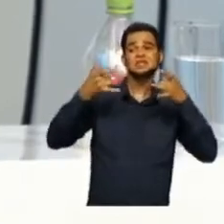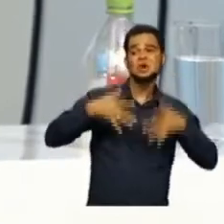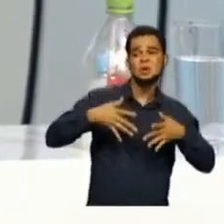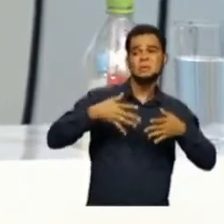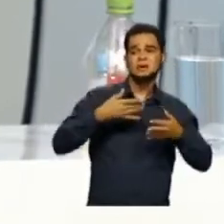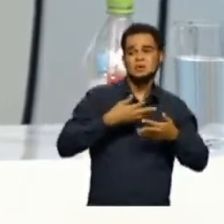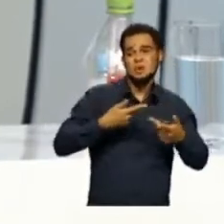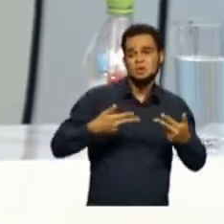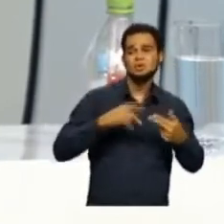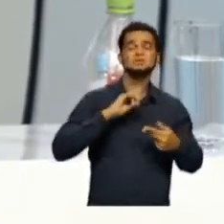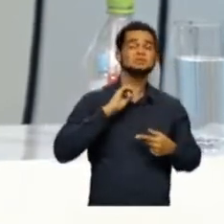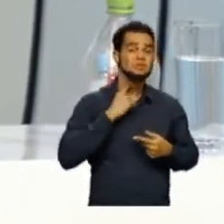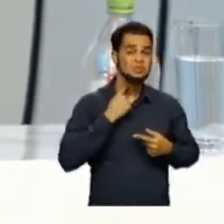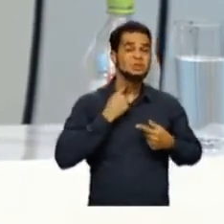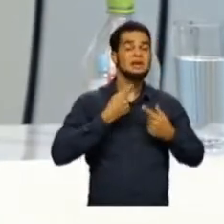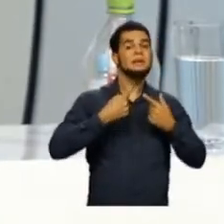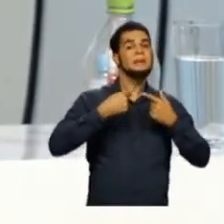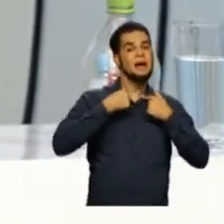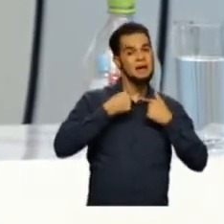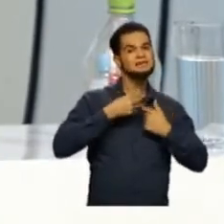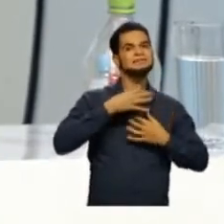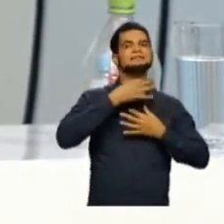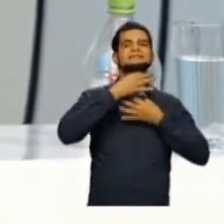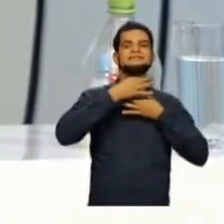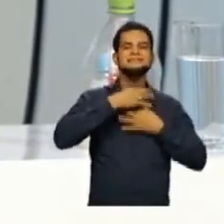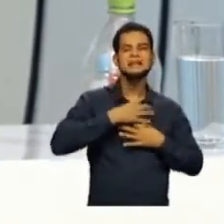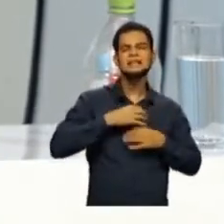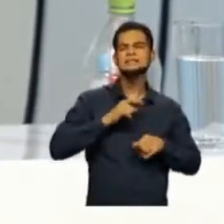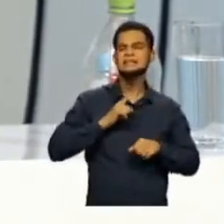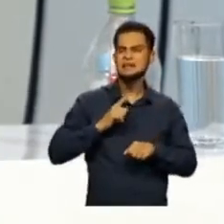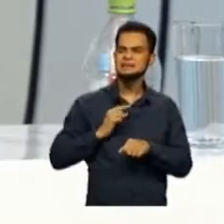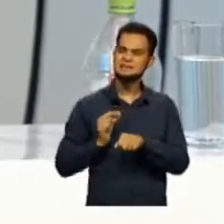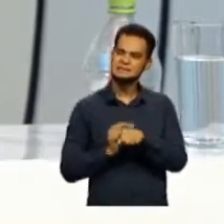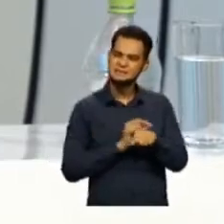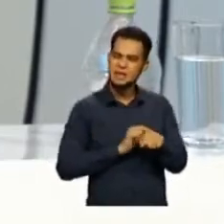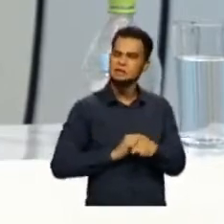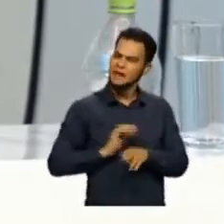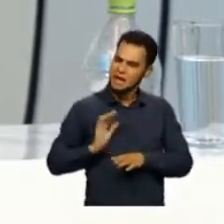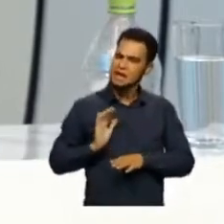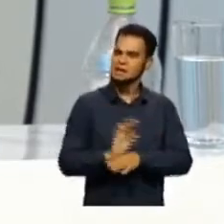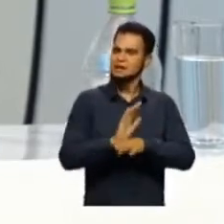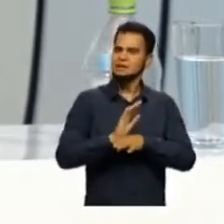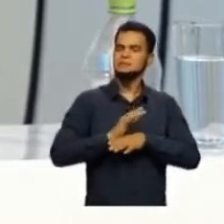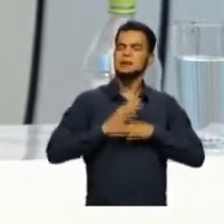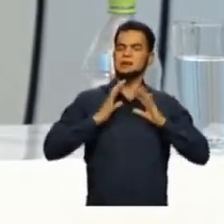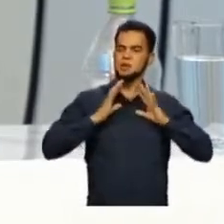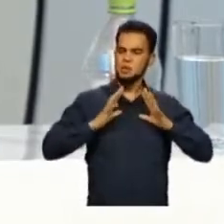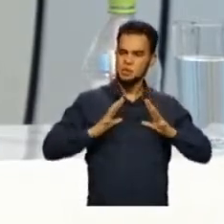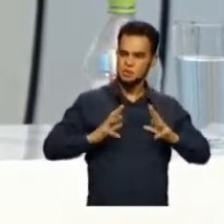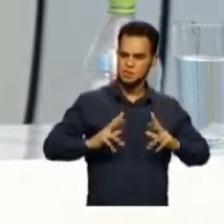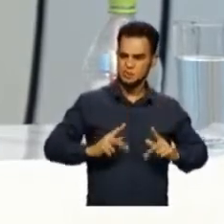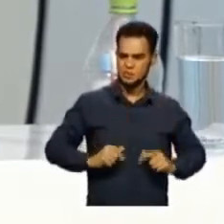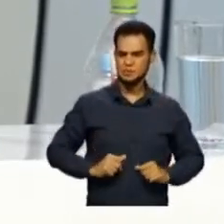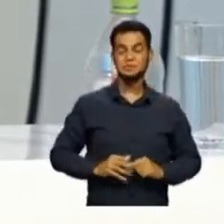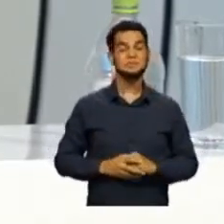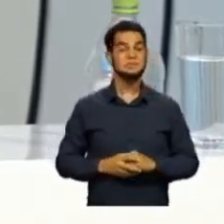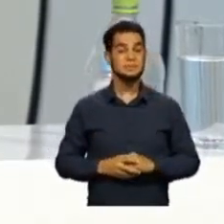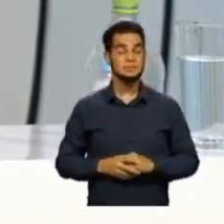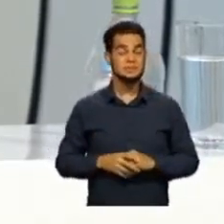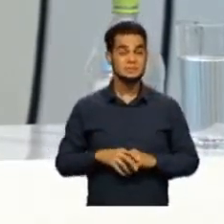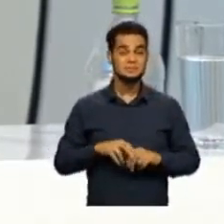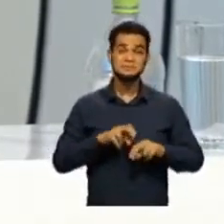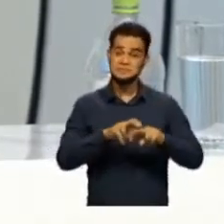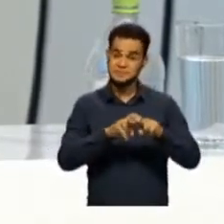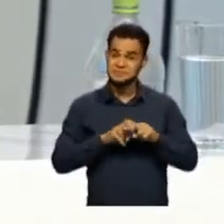impureza, ainda na traqueia nós temos aí as células ciliares que vai contribuir para reter essas impurezas. Por isso que às vezes vem